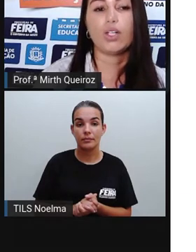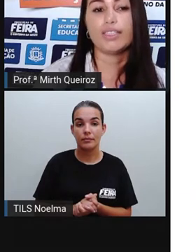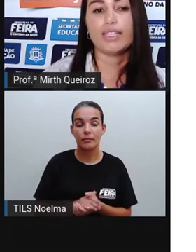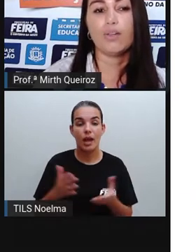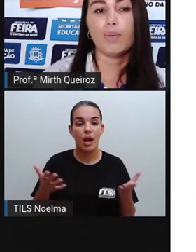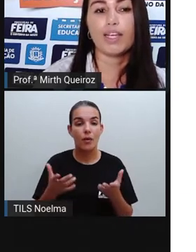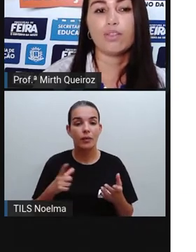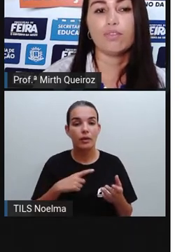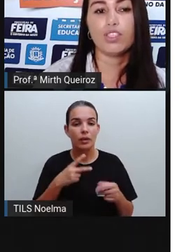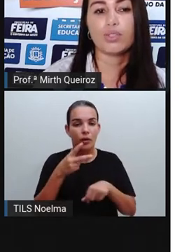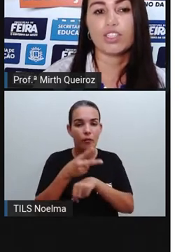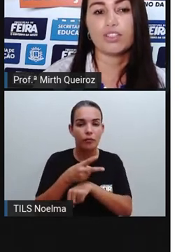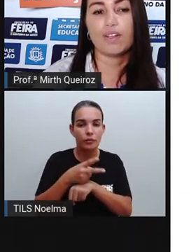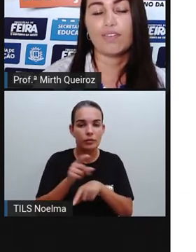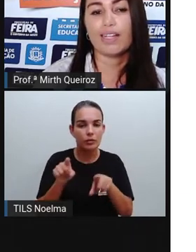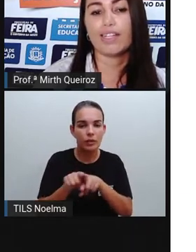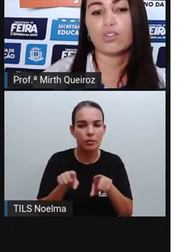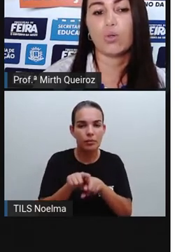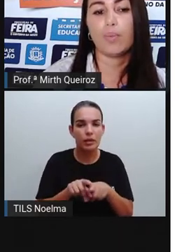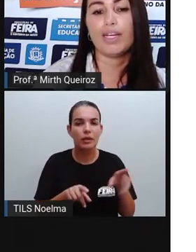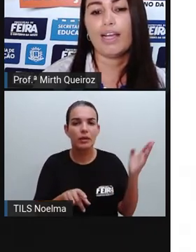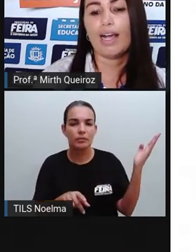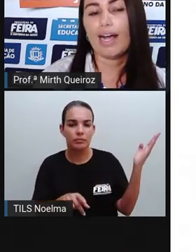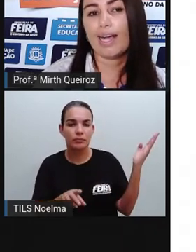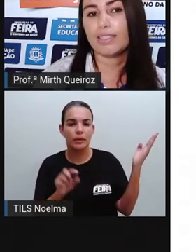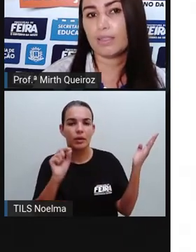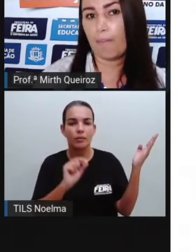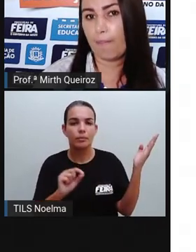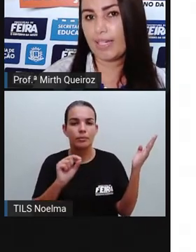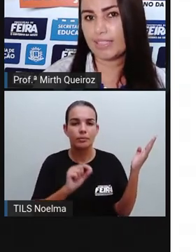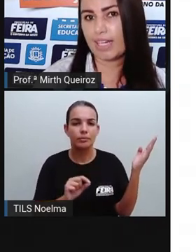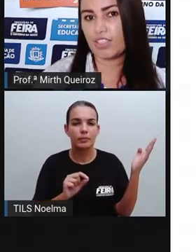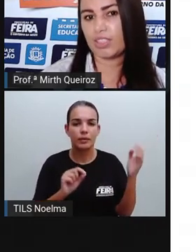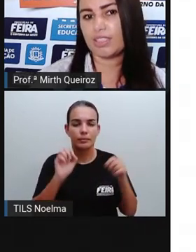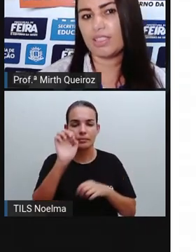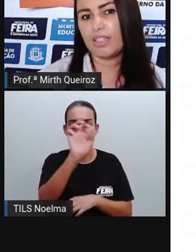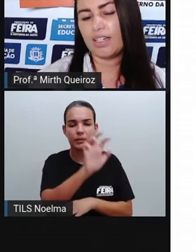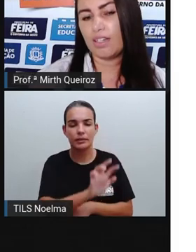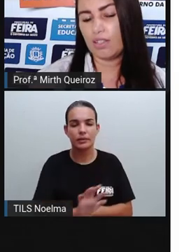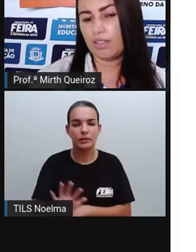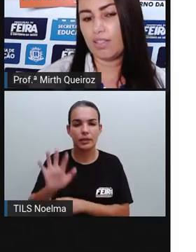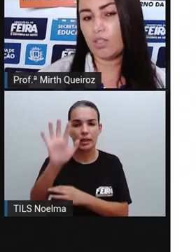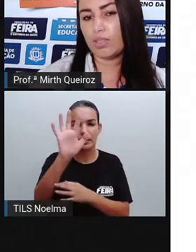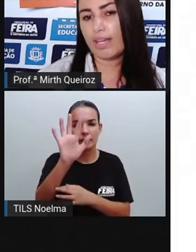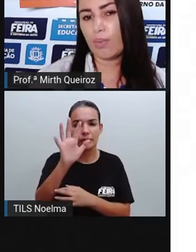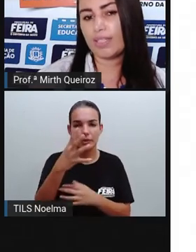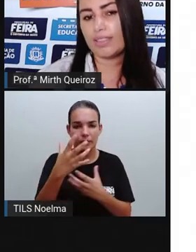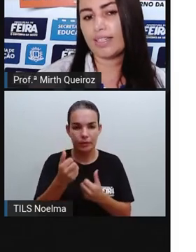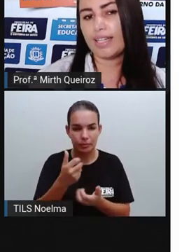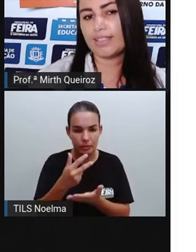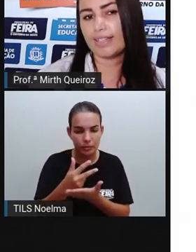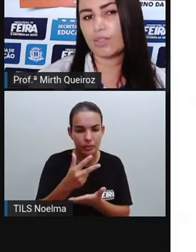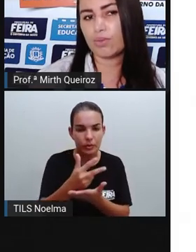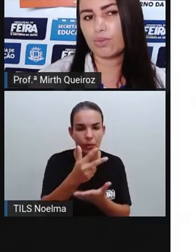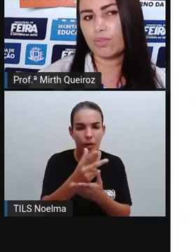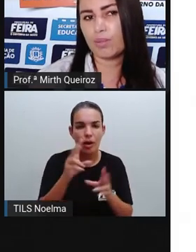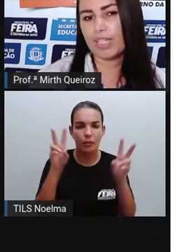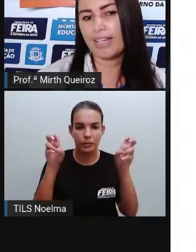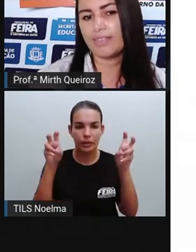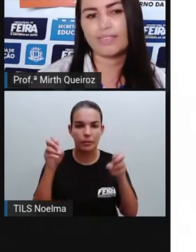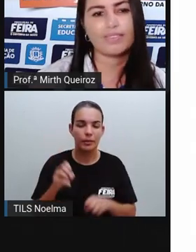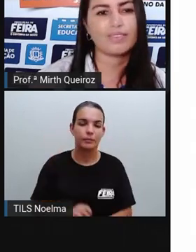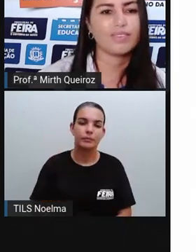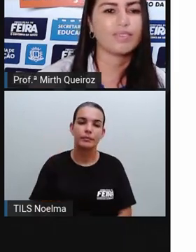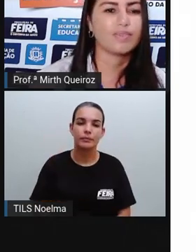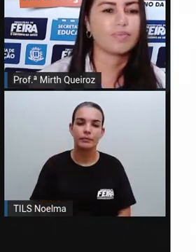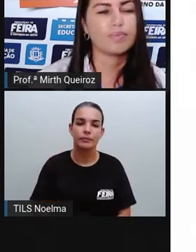Eu trouxe aqui um pequeno vídeo que a gente vai falar aí sobre as paisagens, dando sequência aí a esse assunto. Vamos